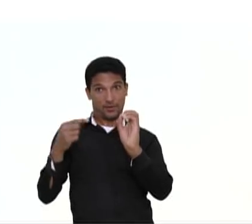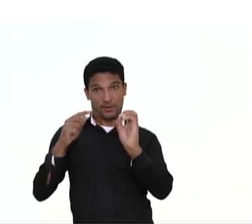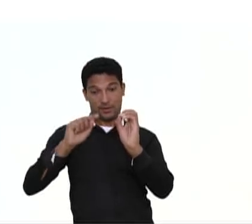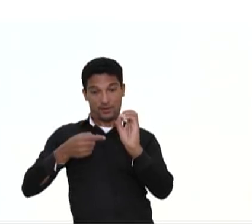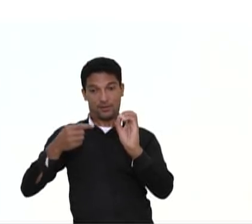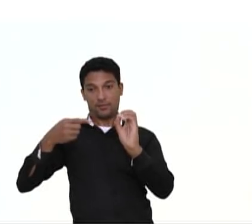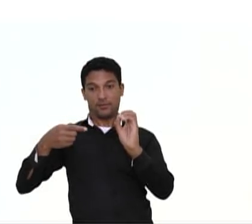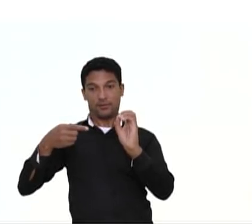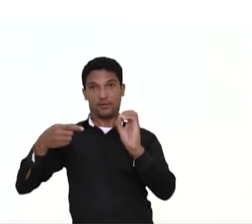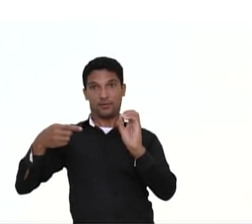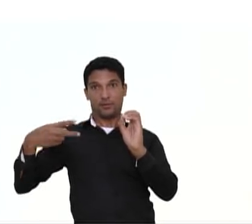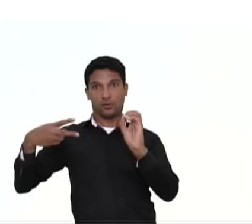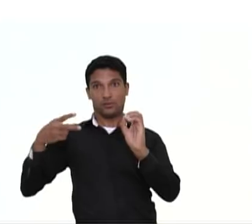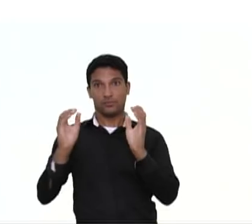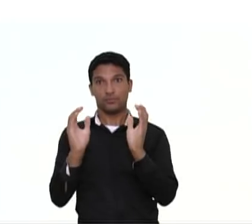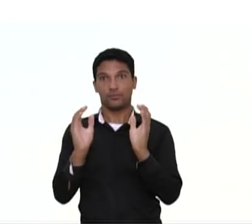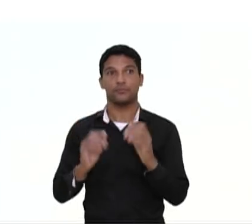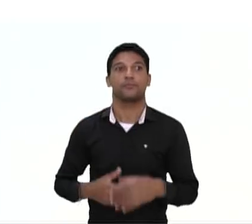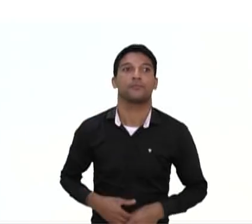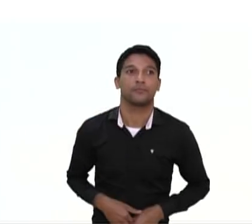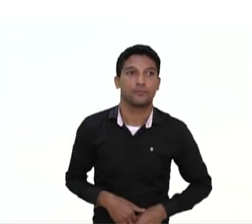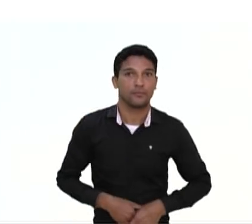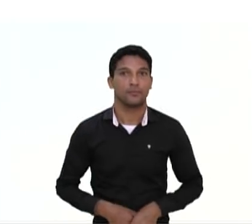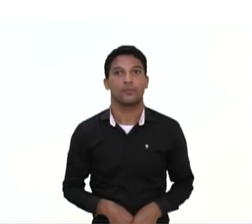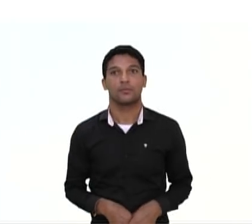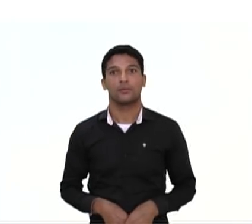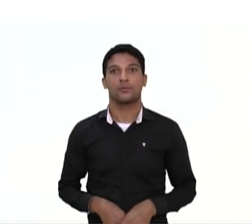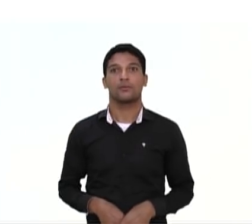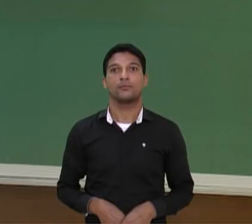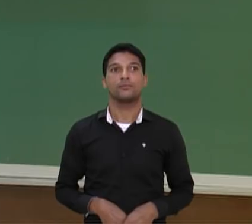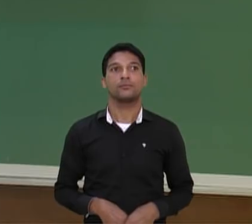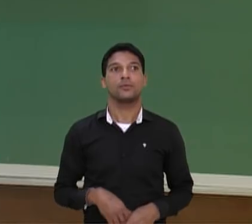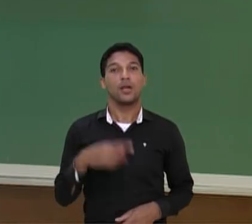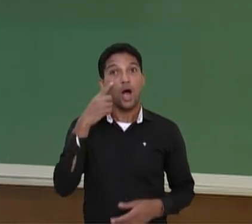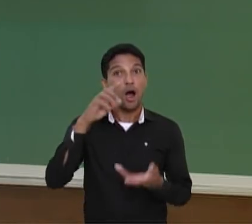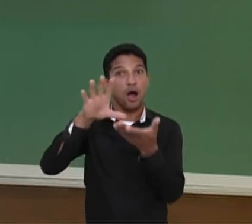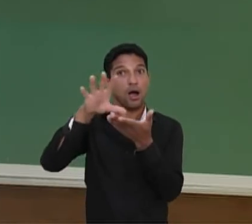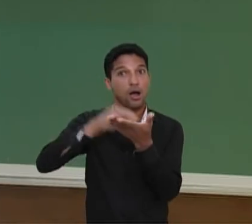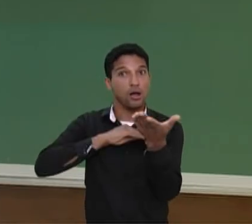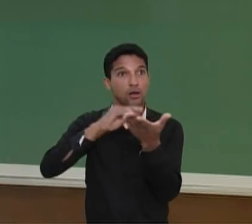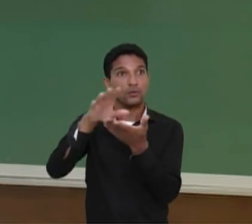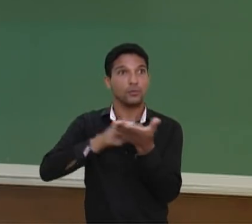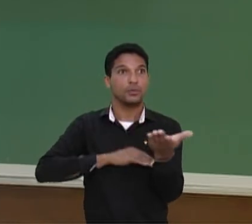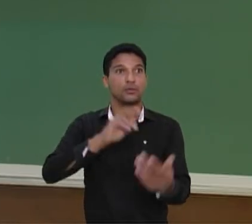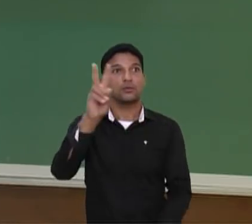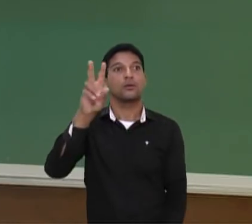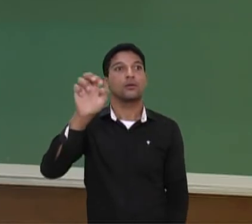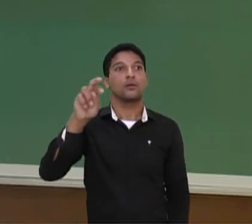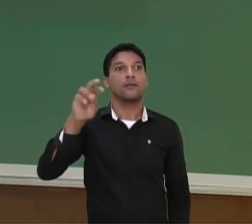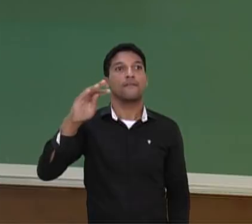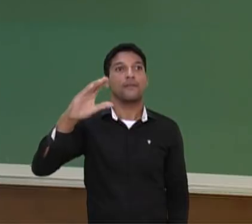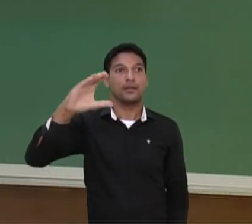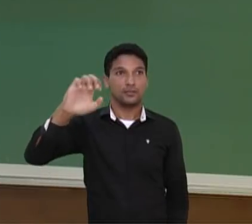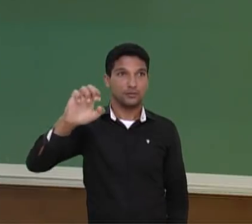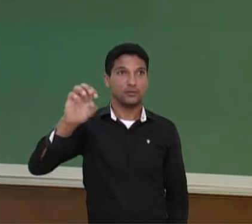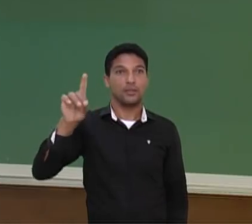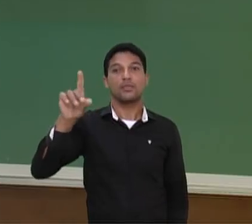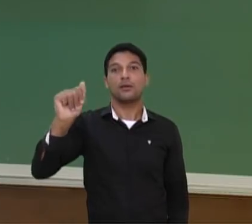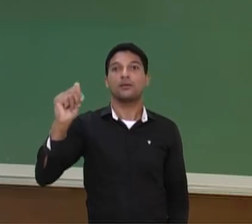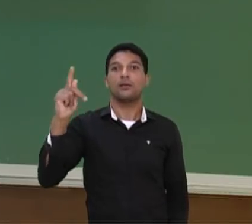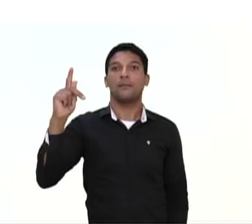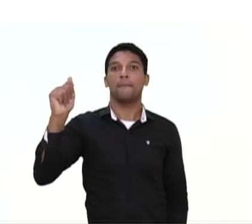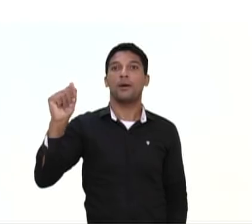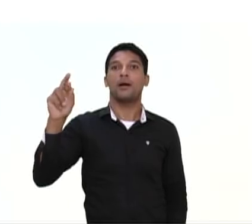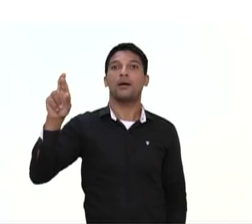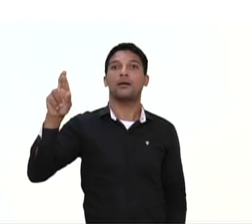certinho vértice da parábola se você não anotou anota aí ó as coordenadas do vértice da